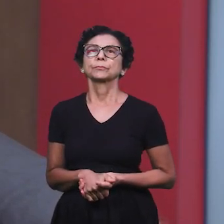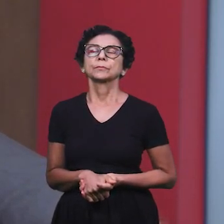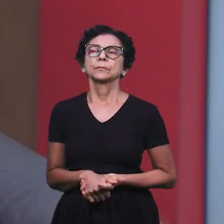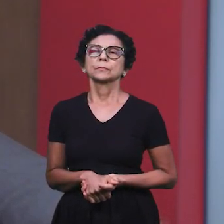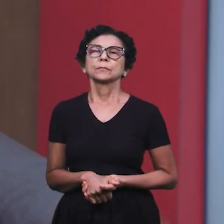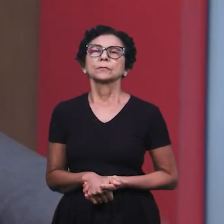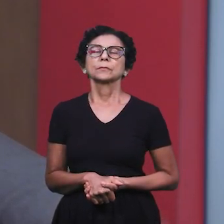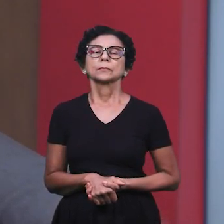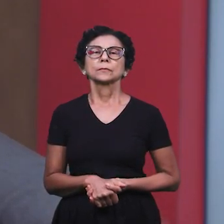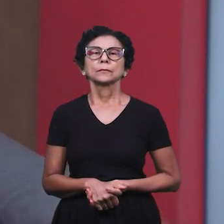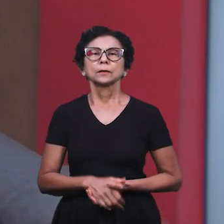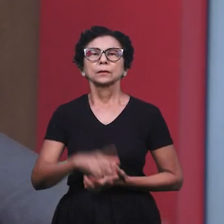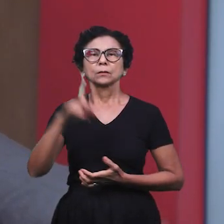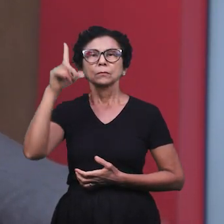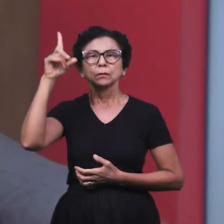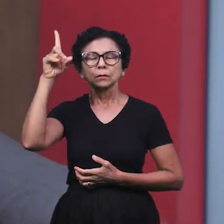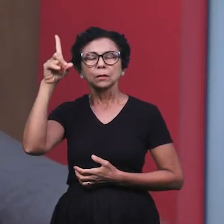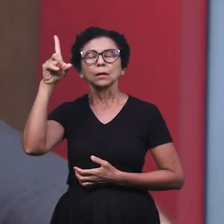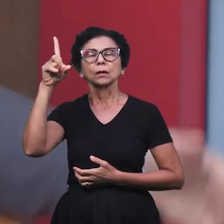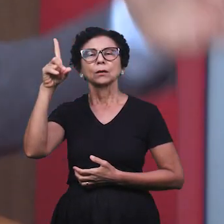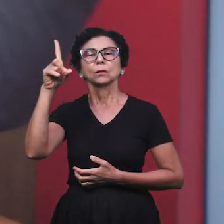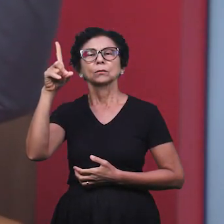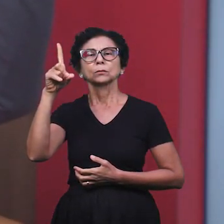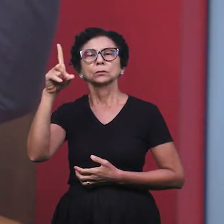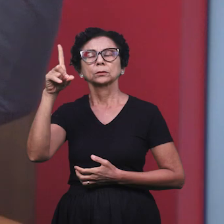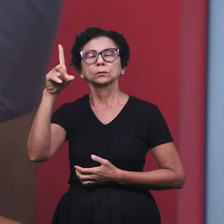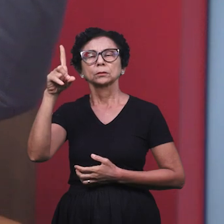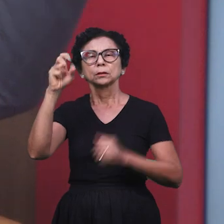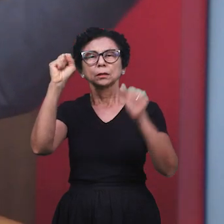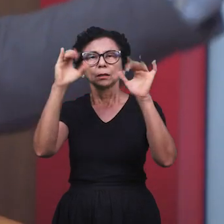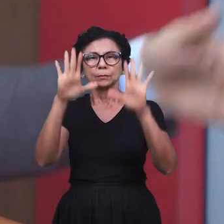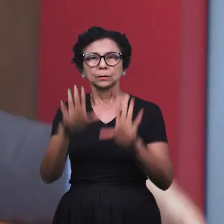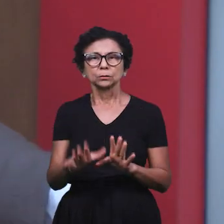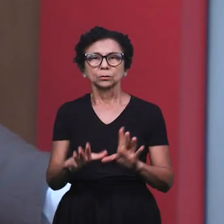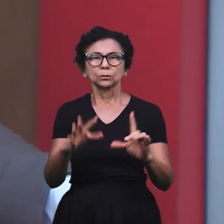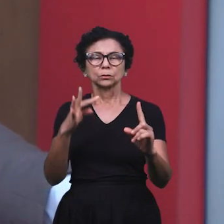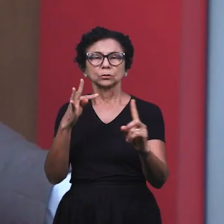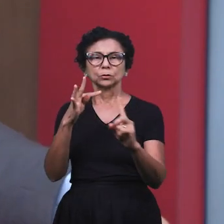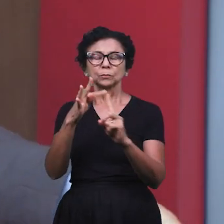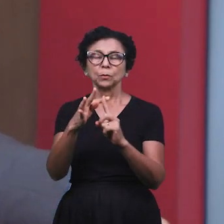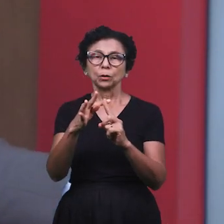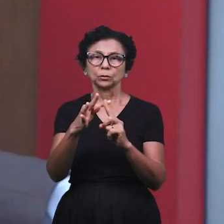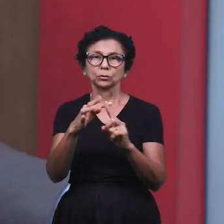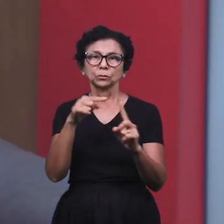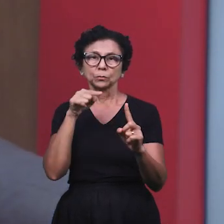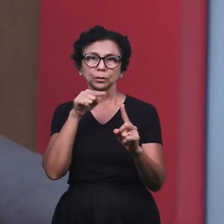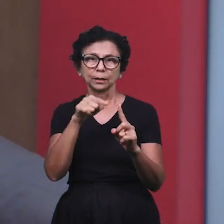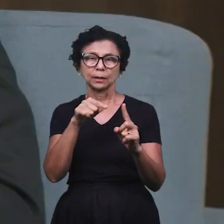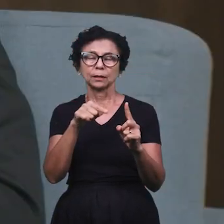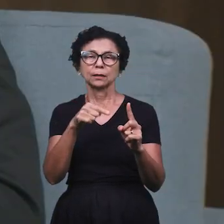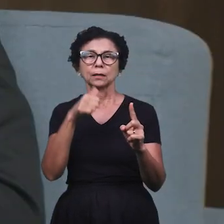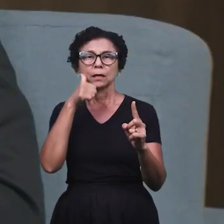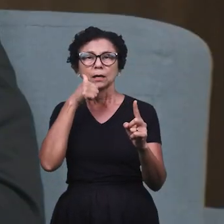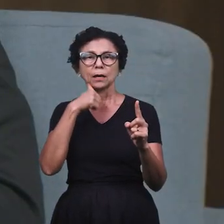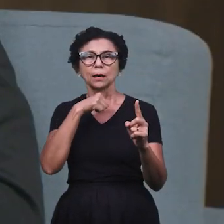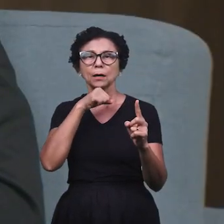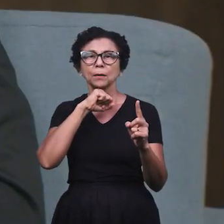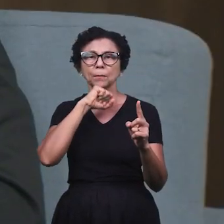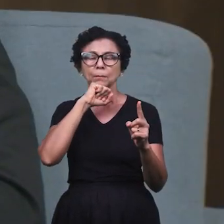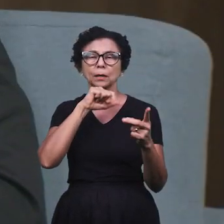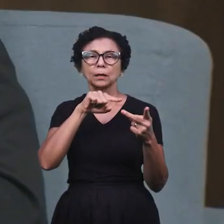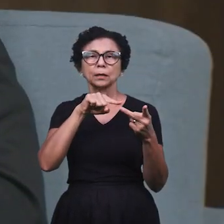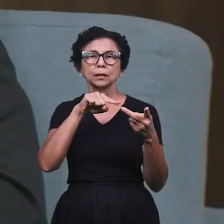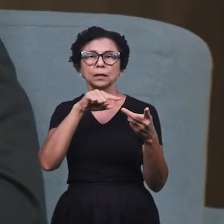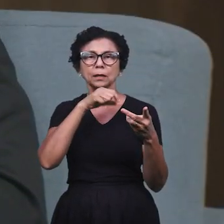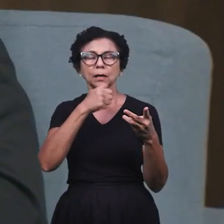ali a bênção na vida de Timóteo por conta de sua avó e de sua mãe. Glória a Deus, essa fé